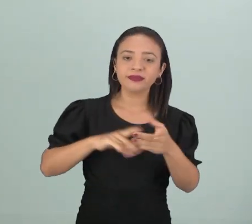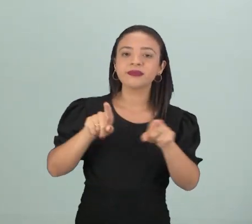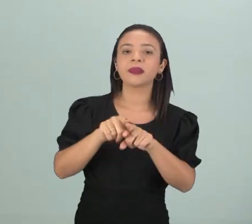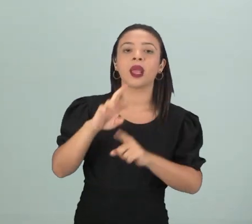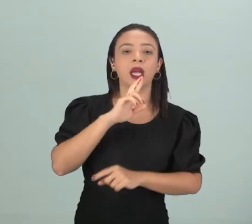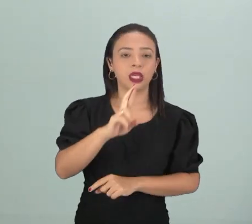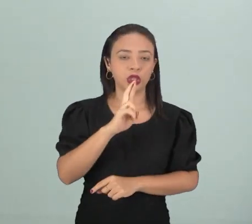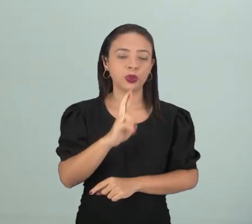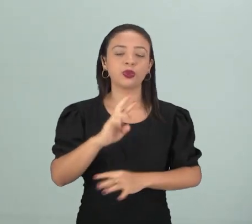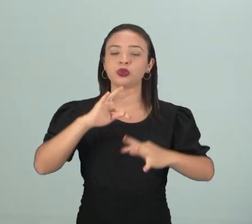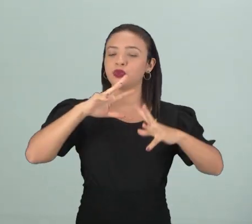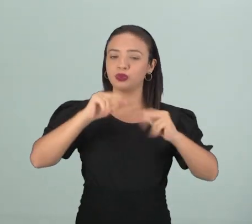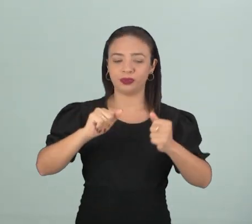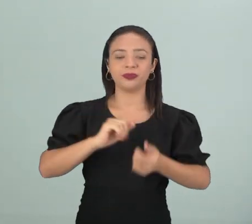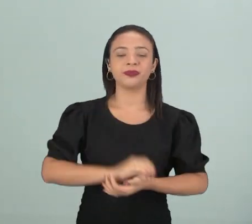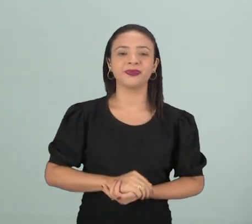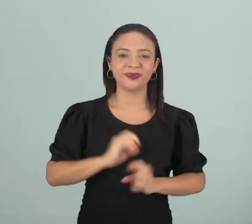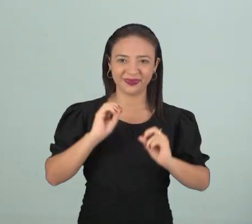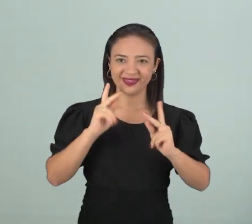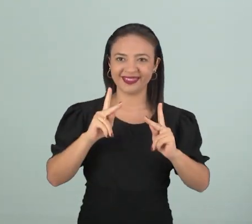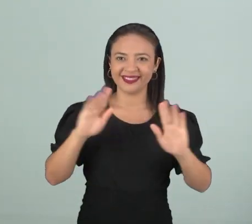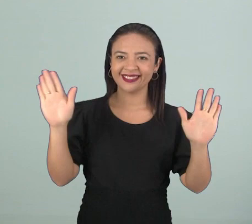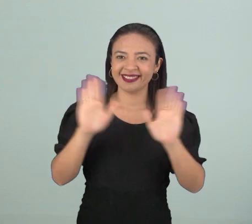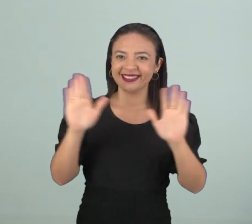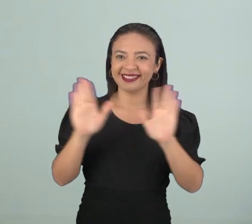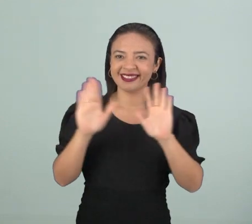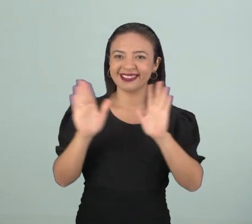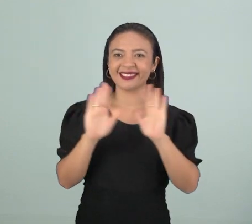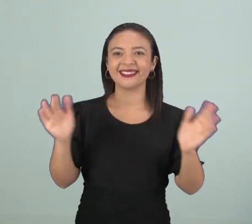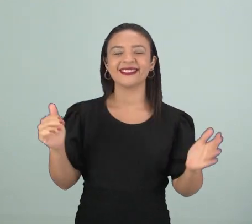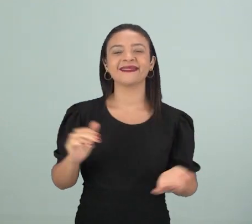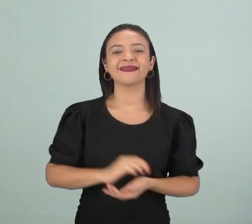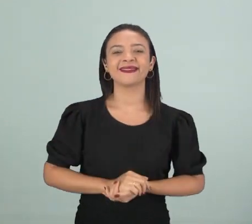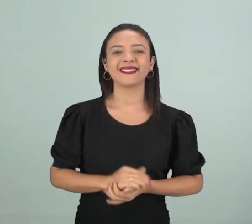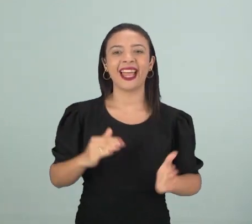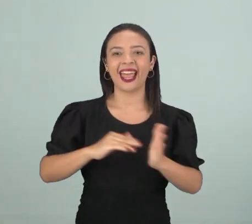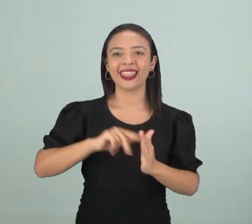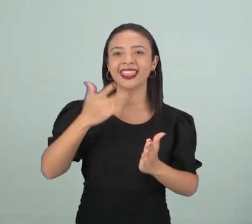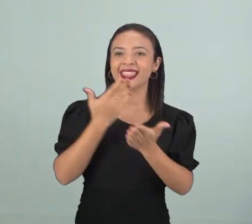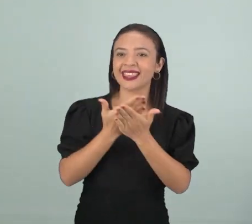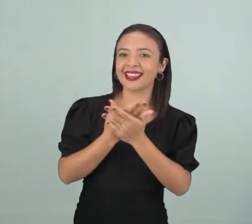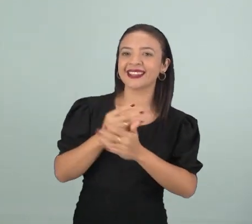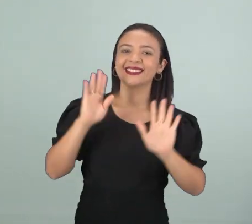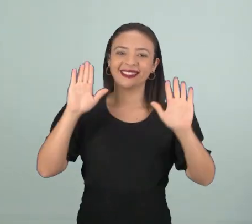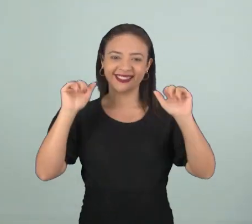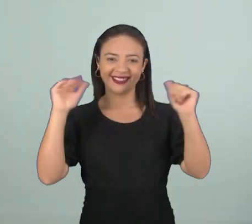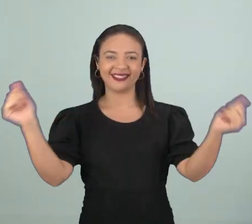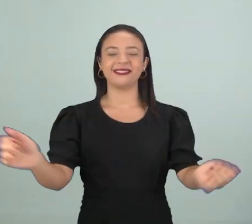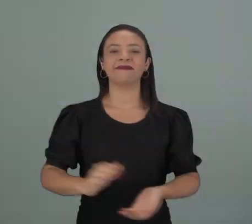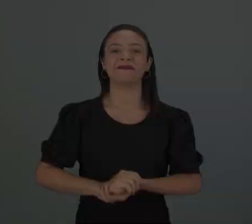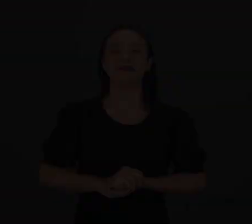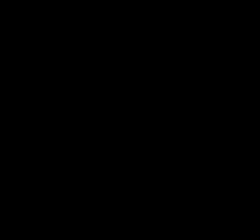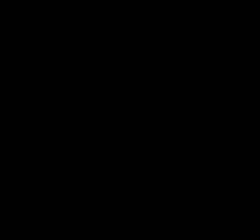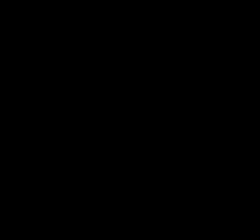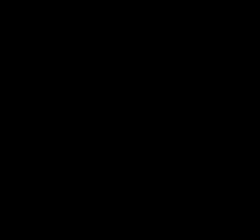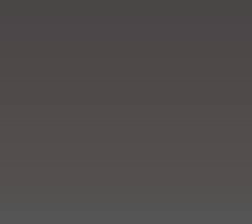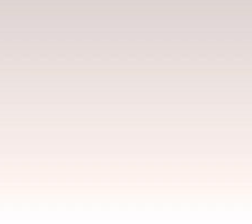e responder quantas vezes quiserem, tá bom? A gente vai ficando por aqui, então até uma próxima aula. Tchau, tchau!